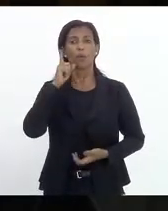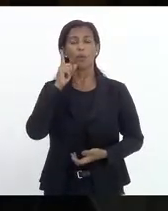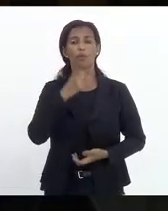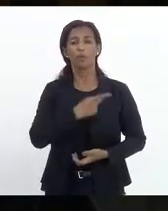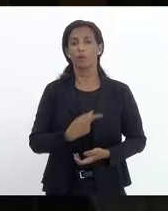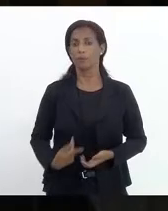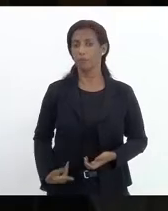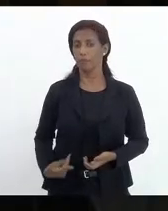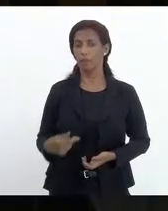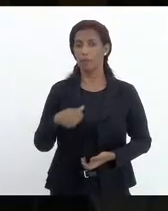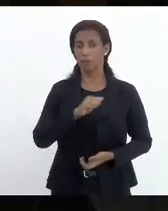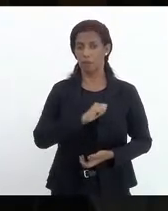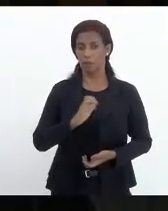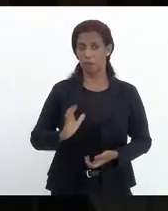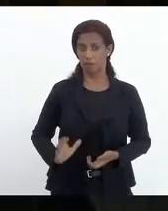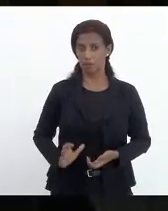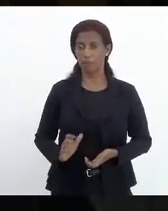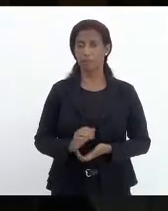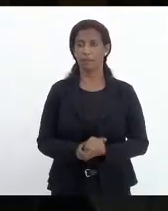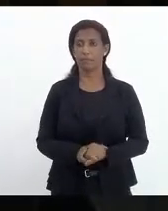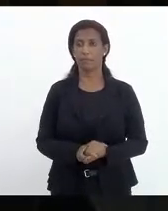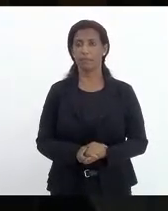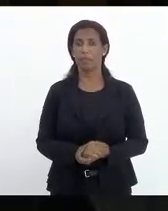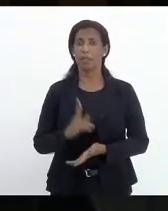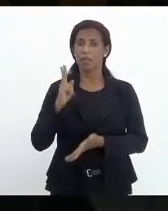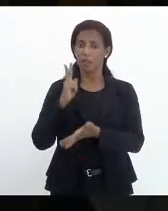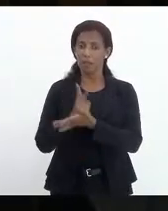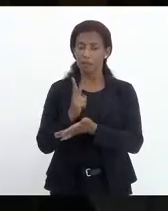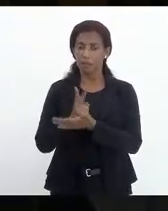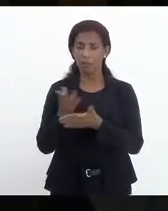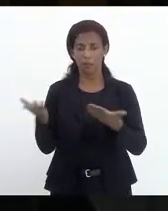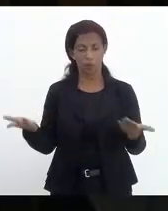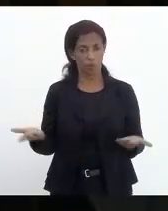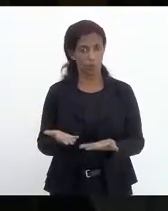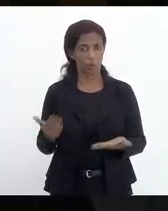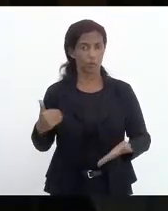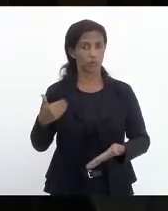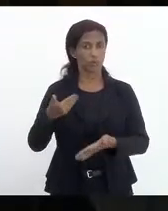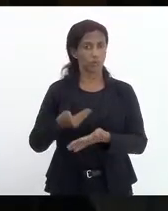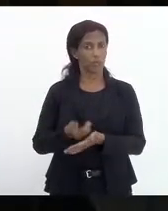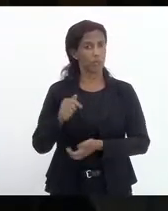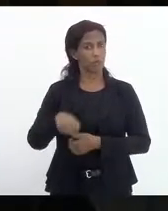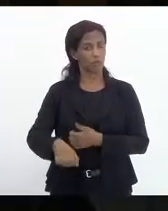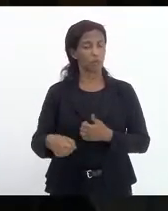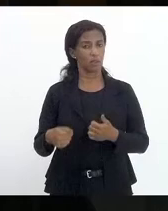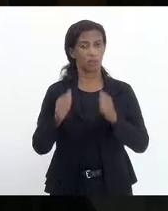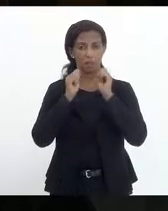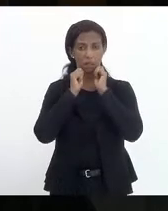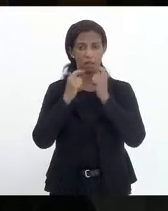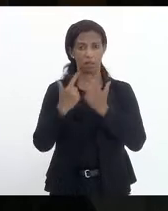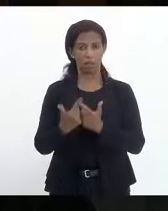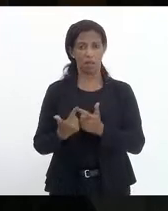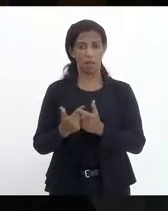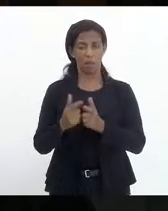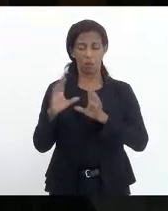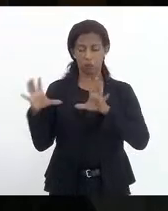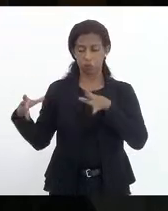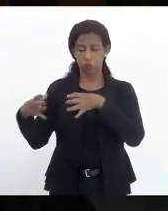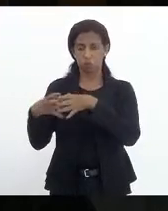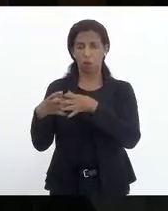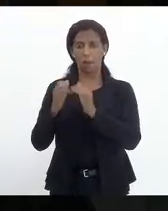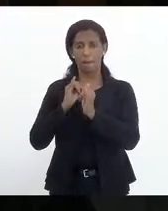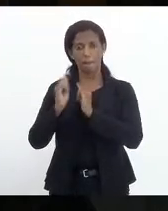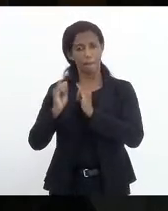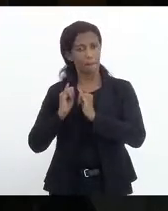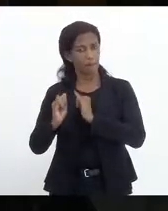nosso Presidente André Ceciliano que ainda hoje chegaria na sua casa um pacote de